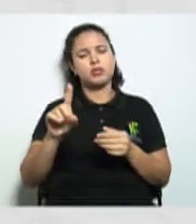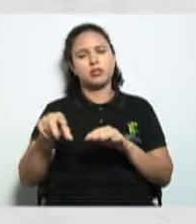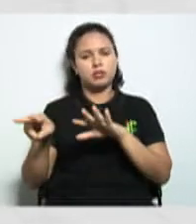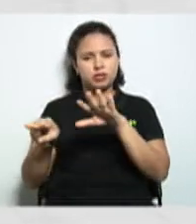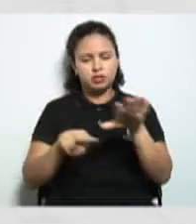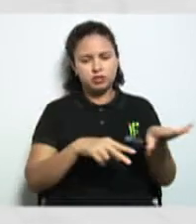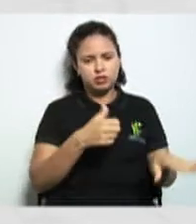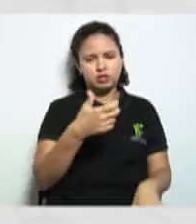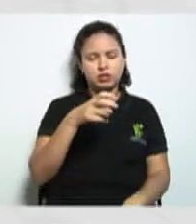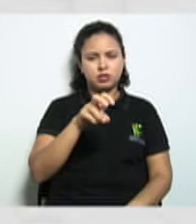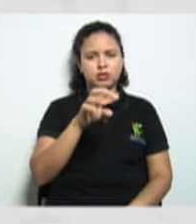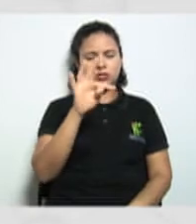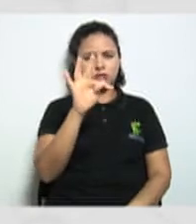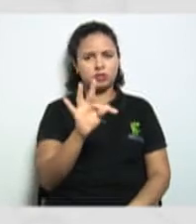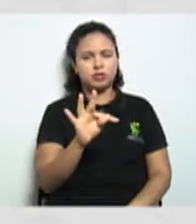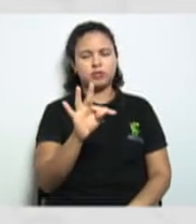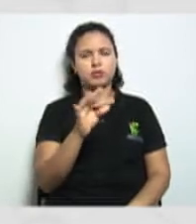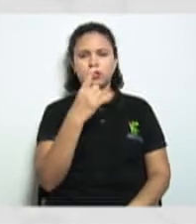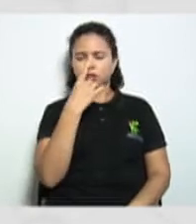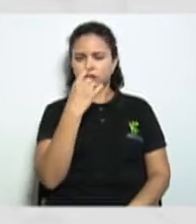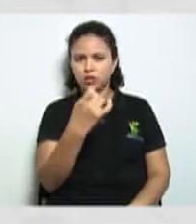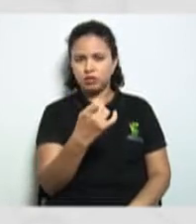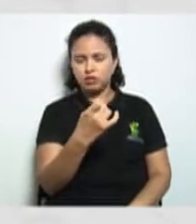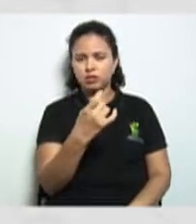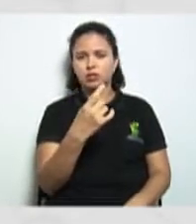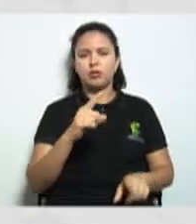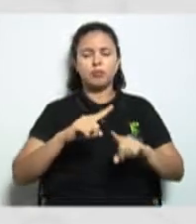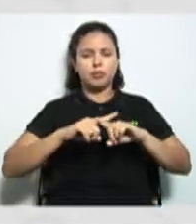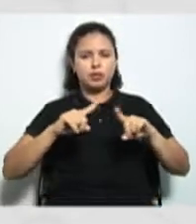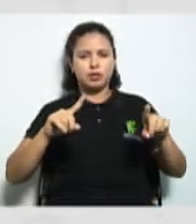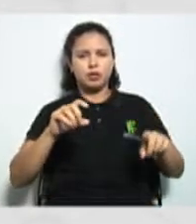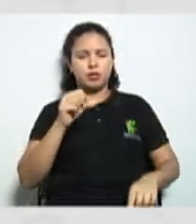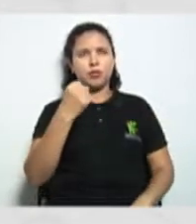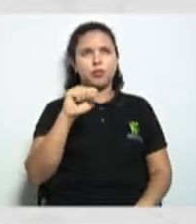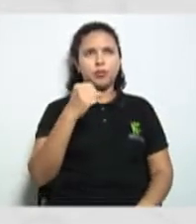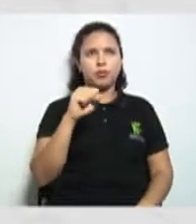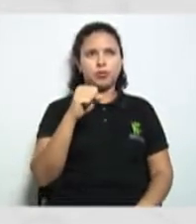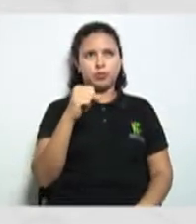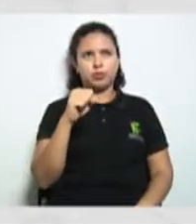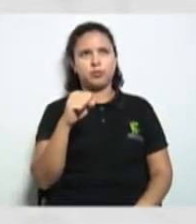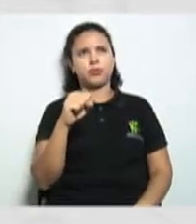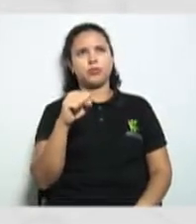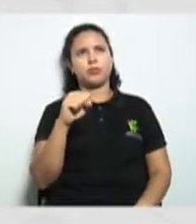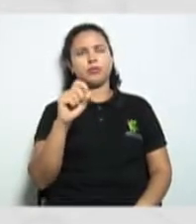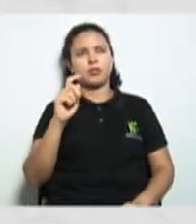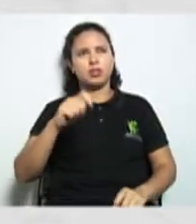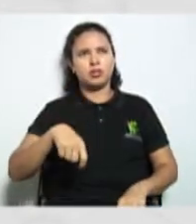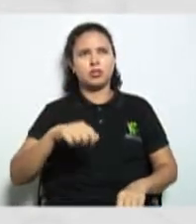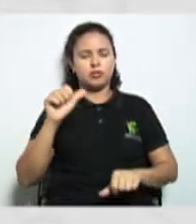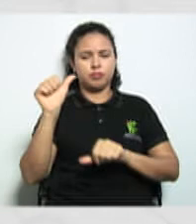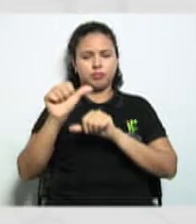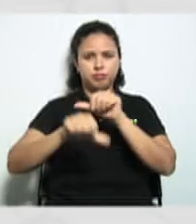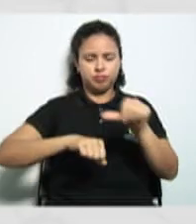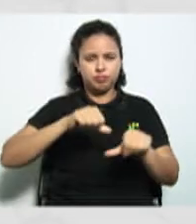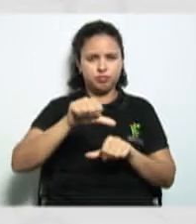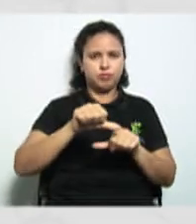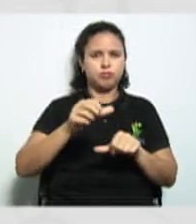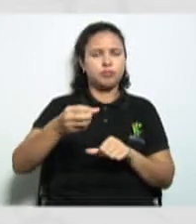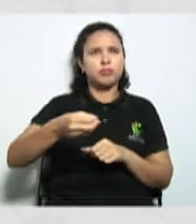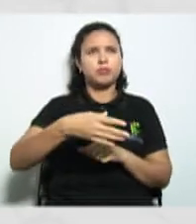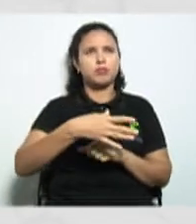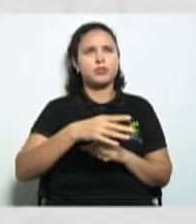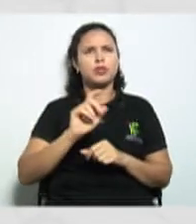das quais 8 poderiam ser recicladas. É a minha situação. E aí eu formulo a seguinte questão. O